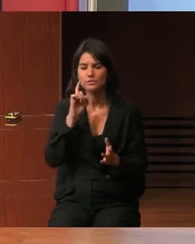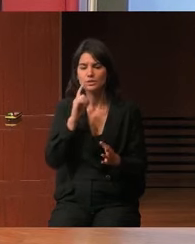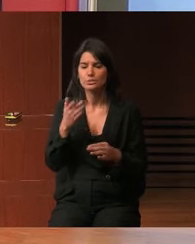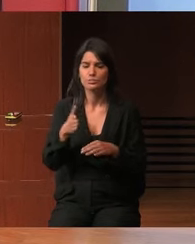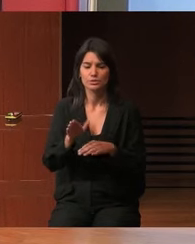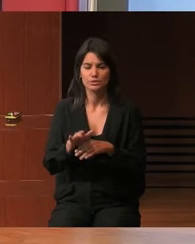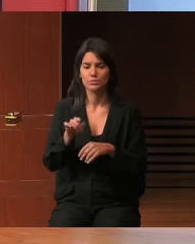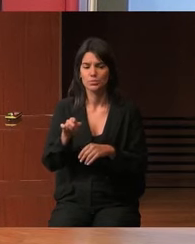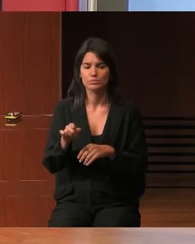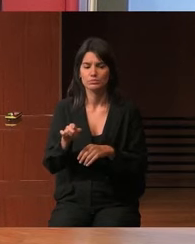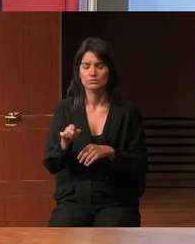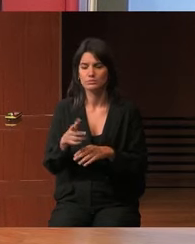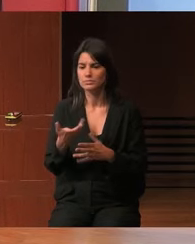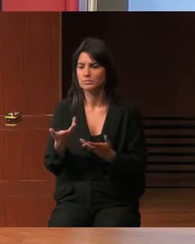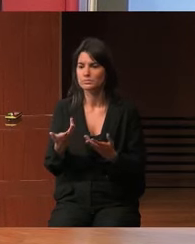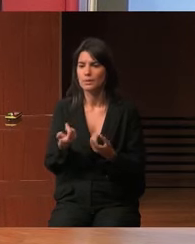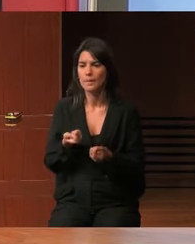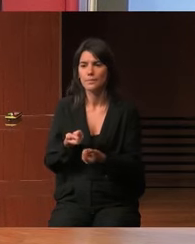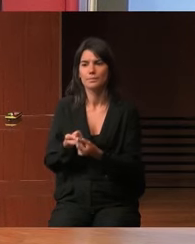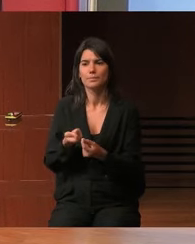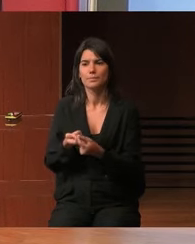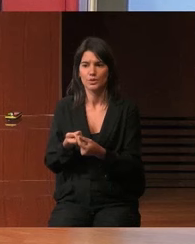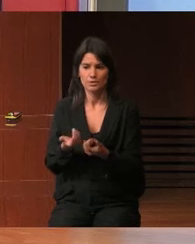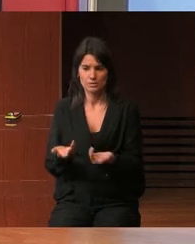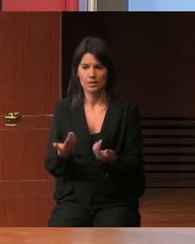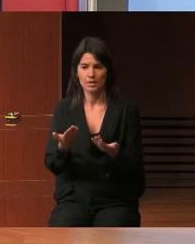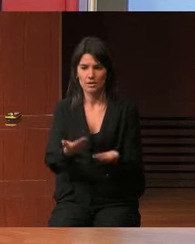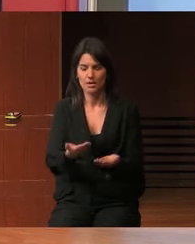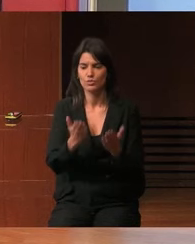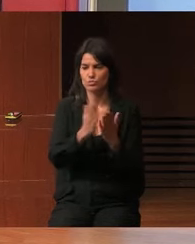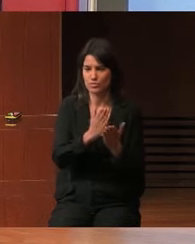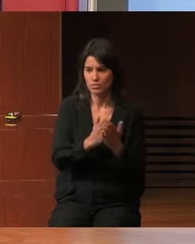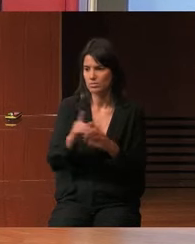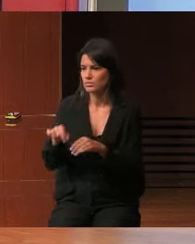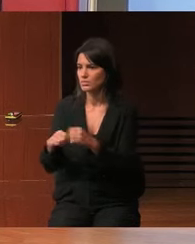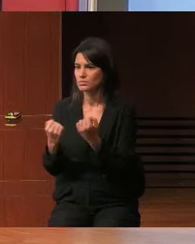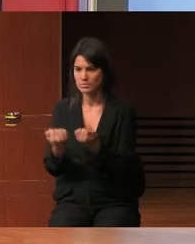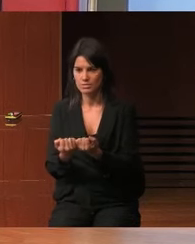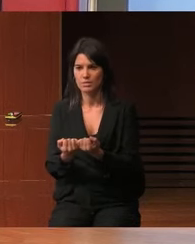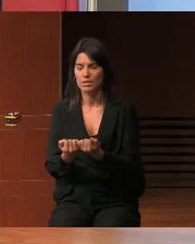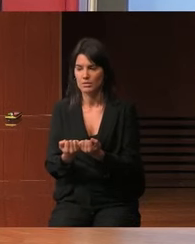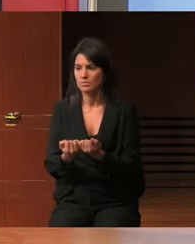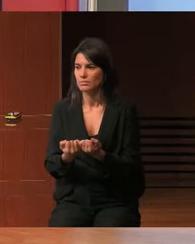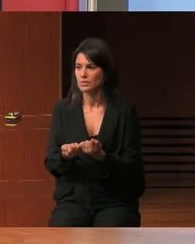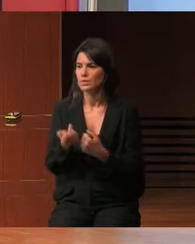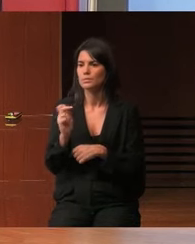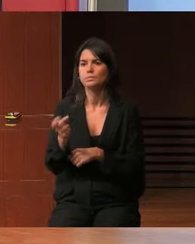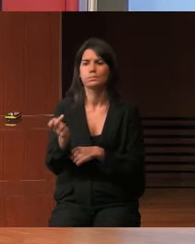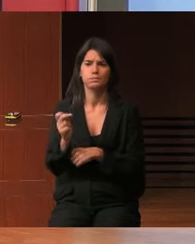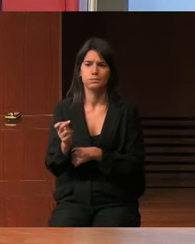uma relação de proximidade entre a escola e a sociedade, que